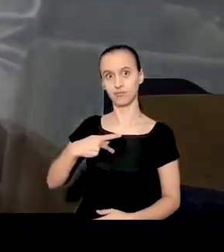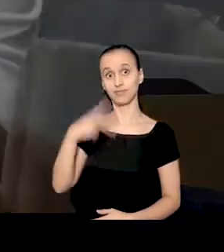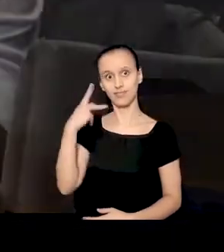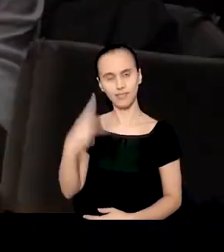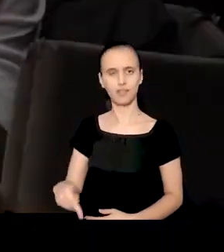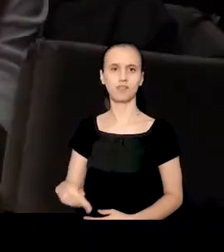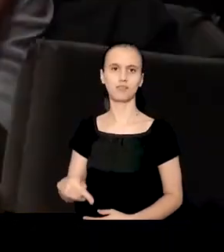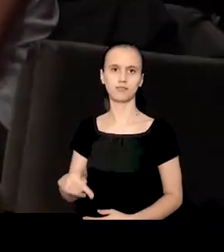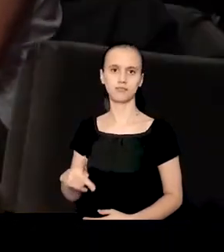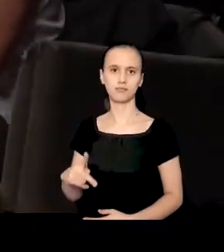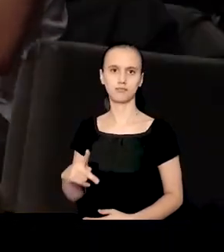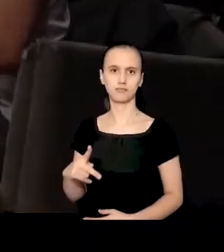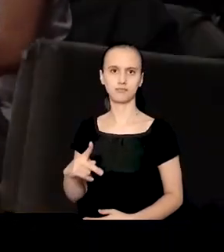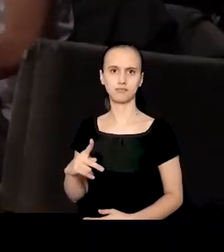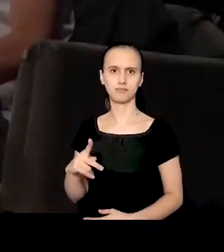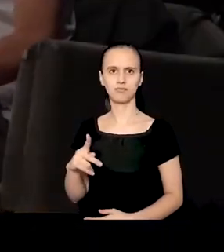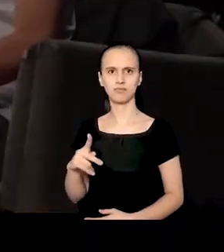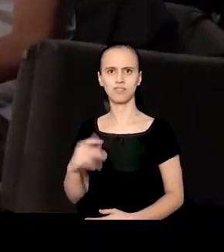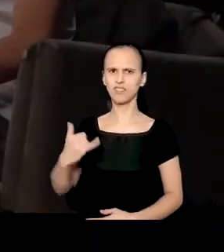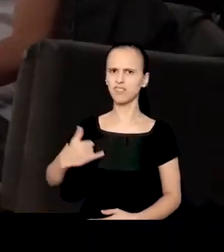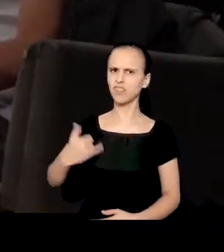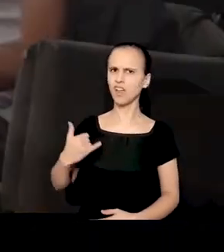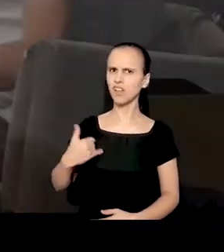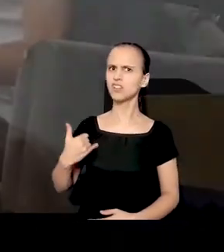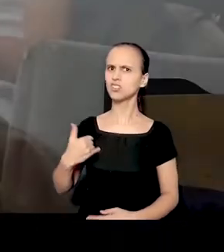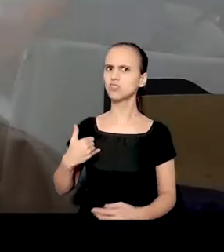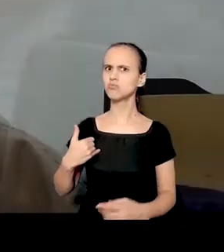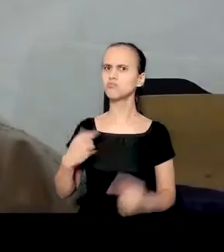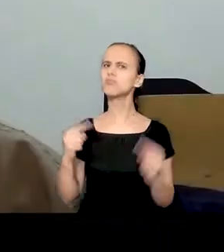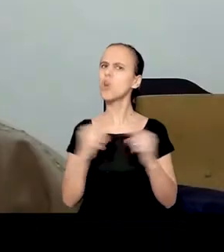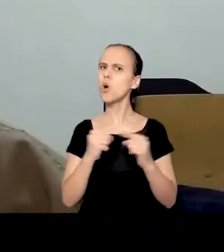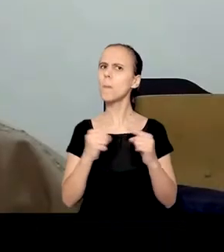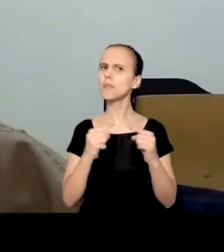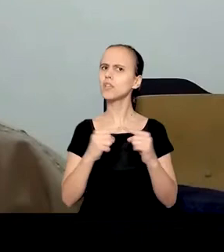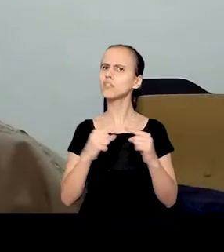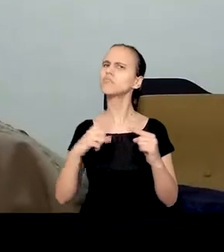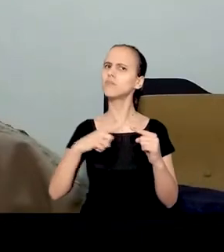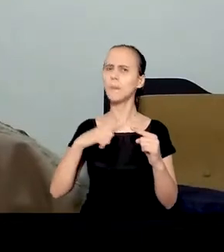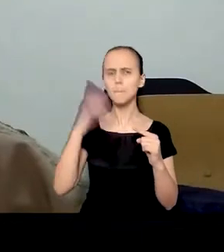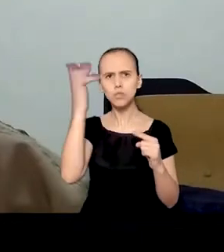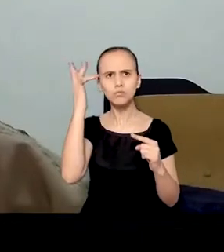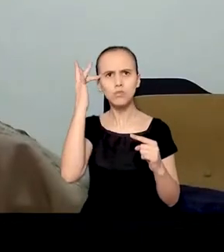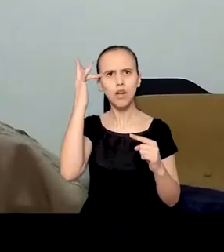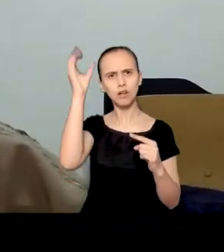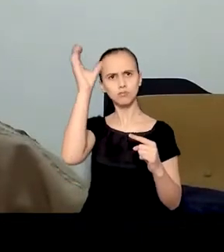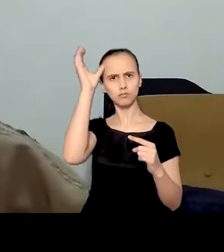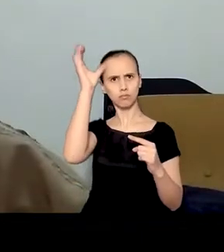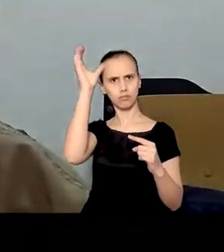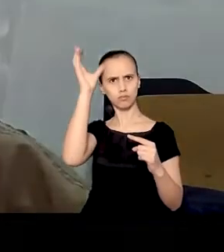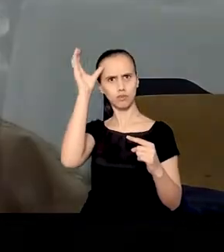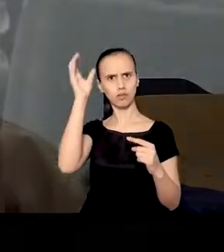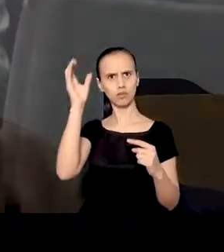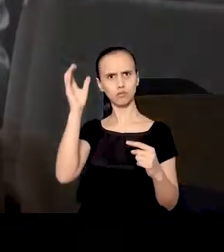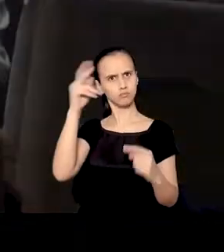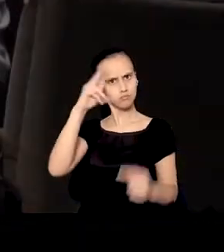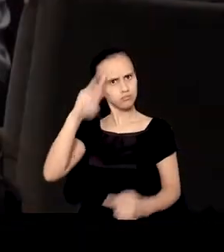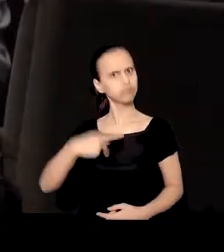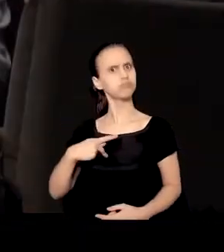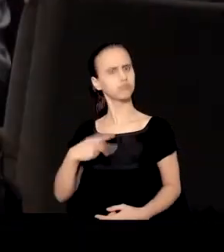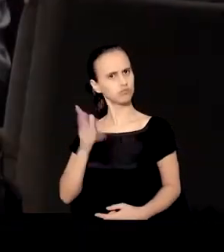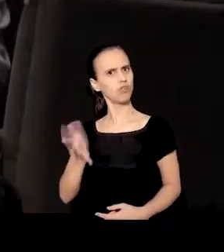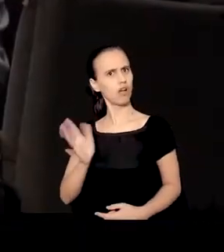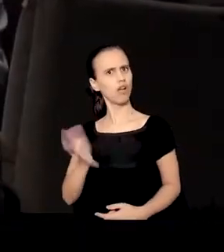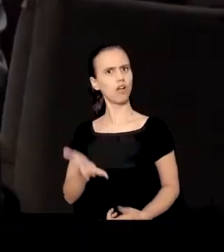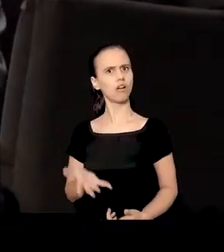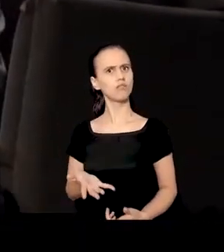individual, centrada sobre si mesmo. Eu diria que para a idade do Fernando, ele estaria maduro sendo assim, numa espécie